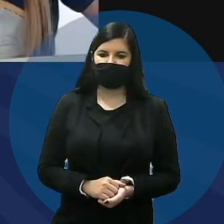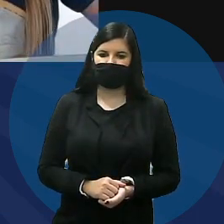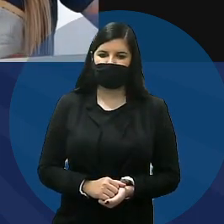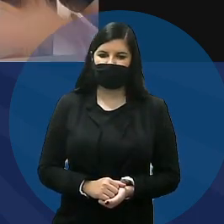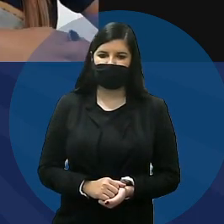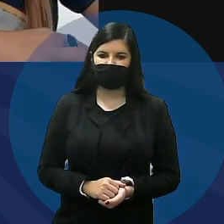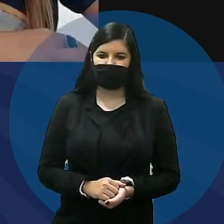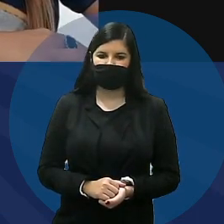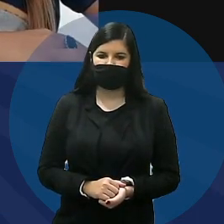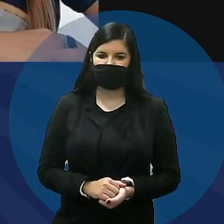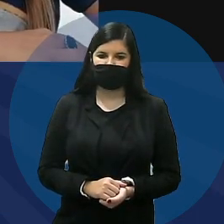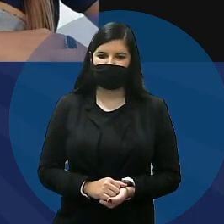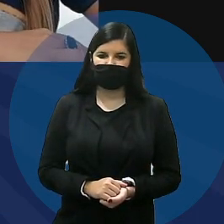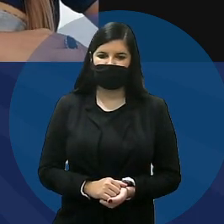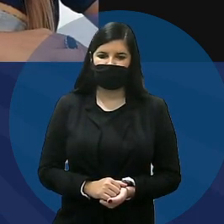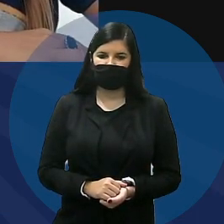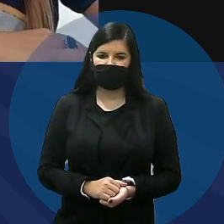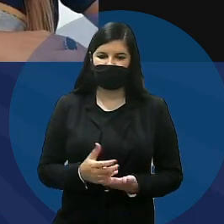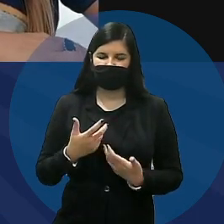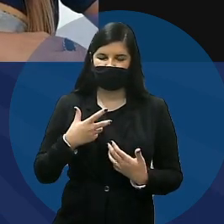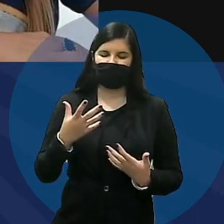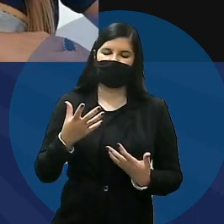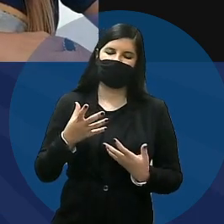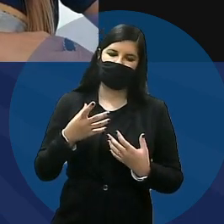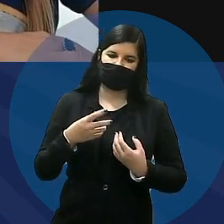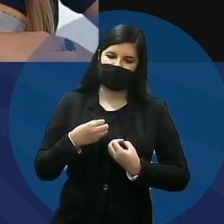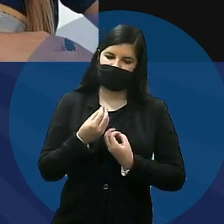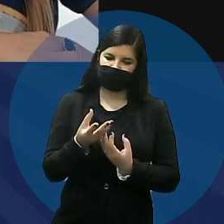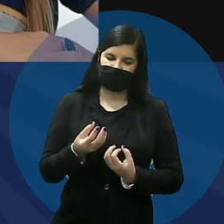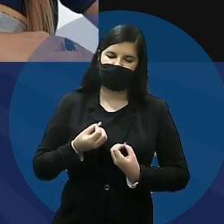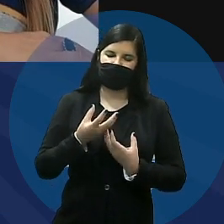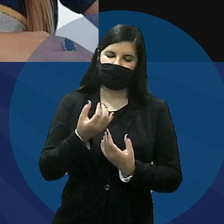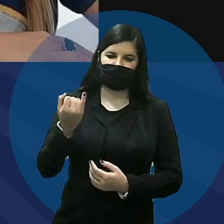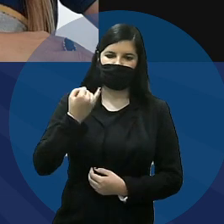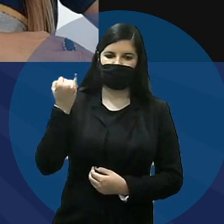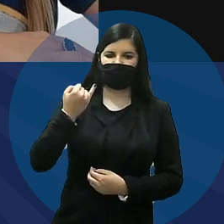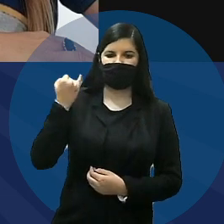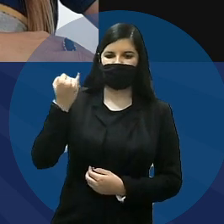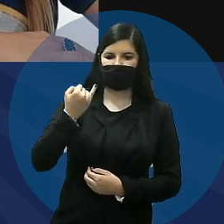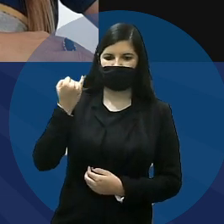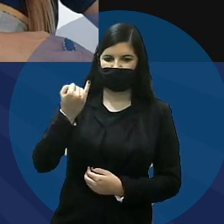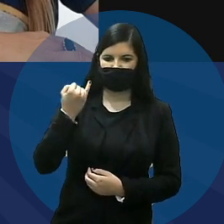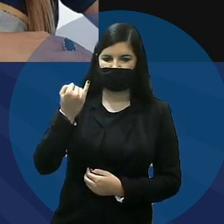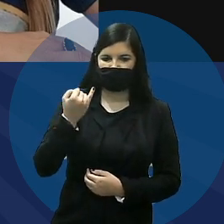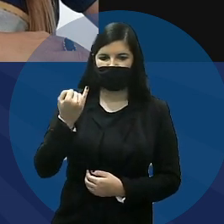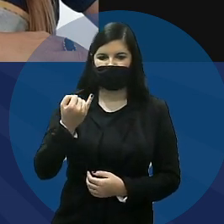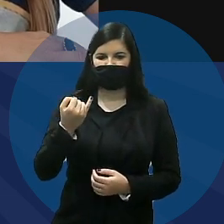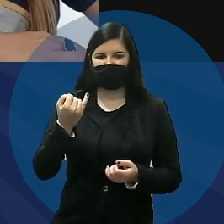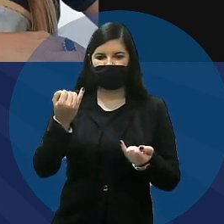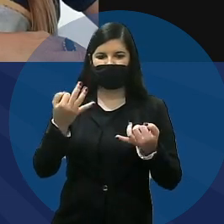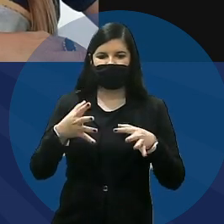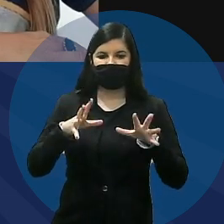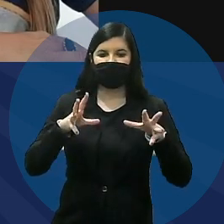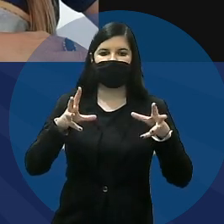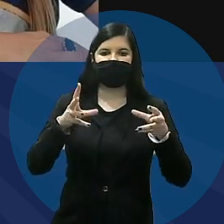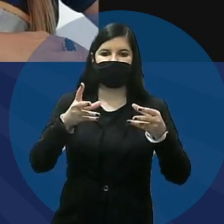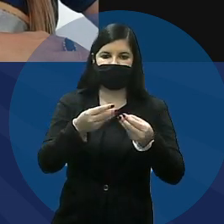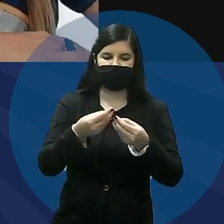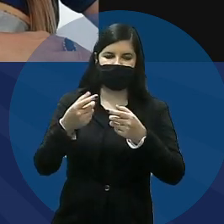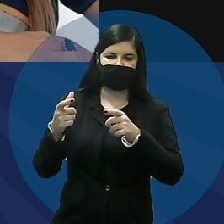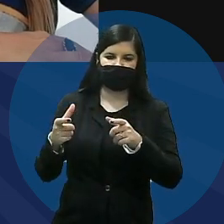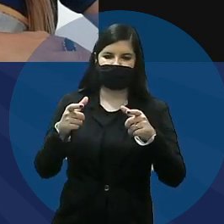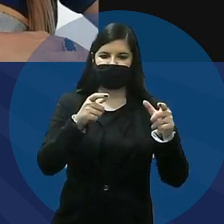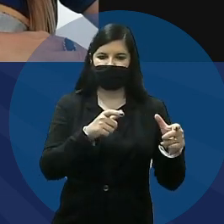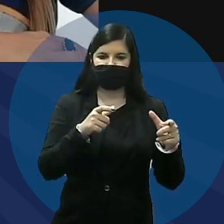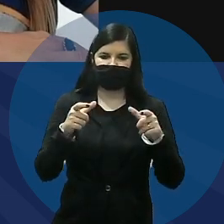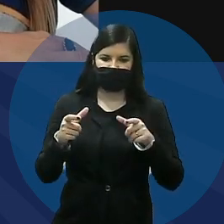e as contribuições foram extremamente significativas, né? Quando a gente fala da totalidade e o lugar, pensar